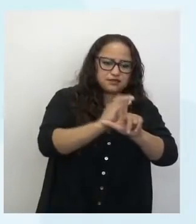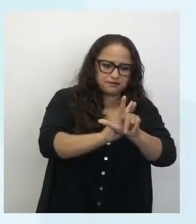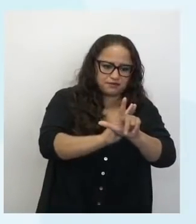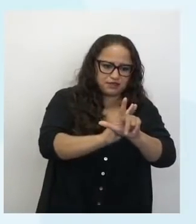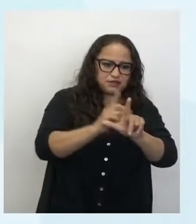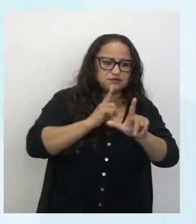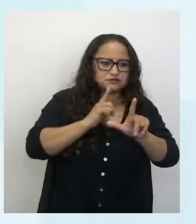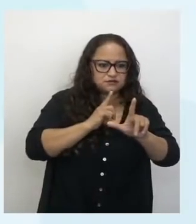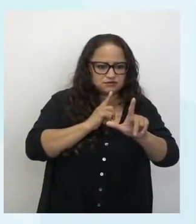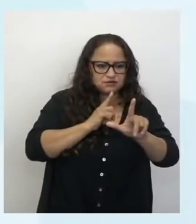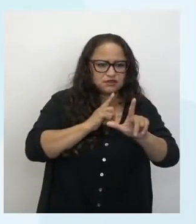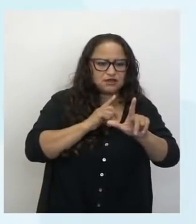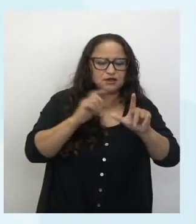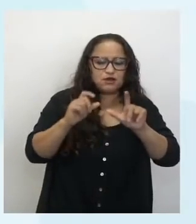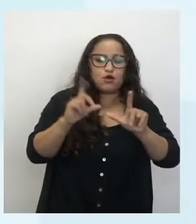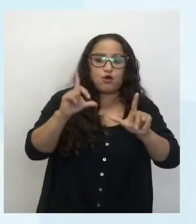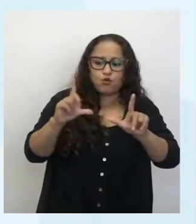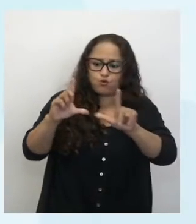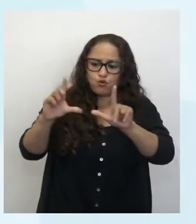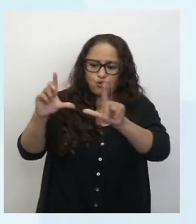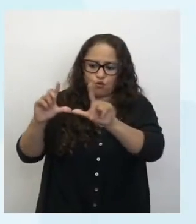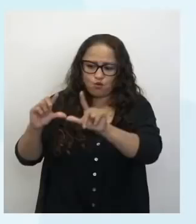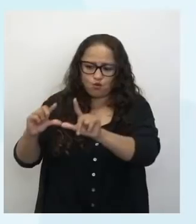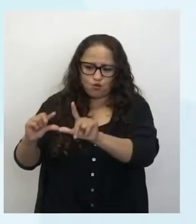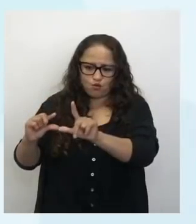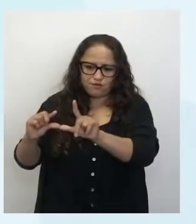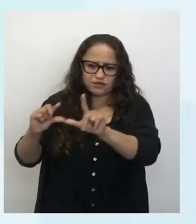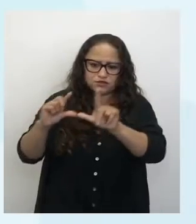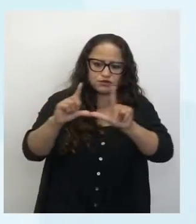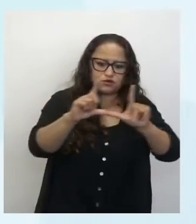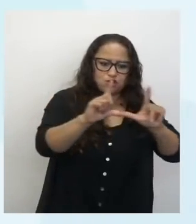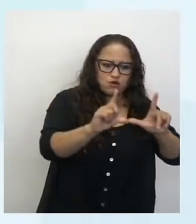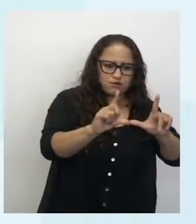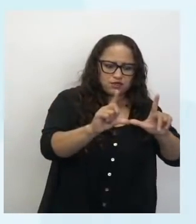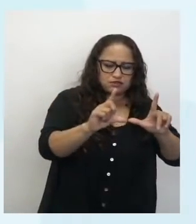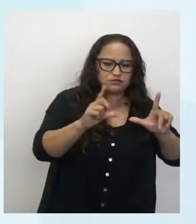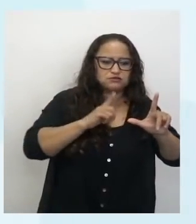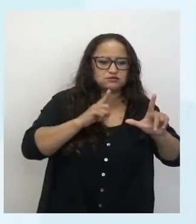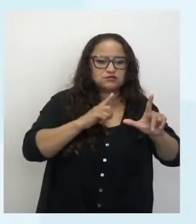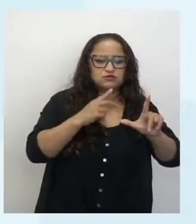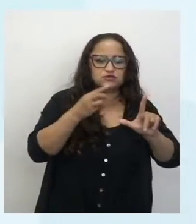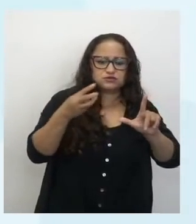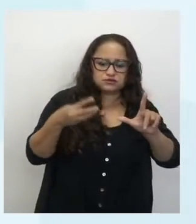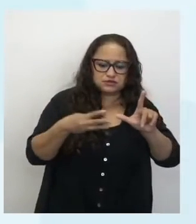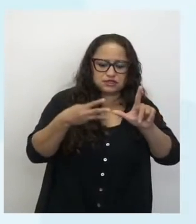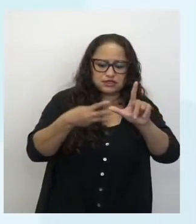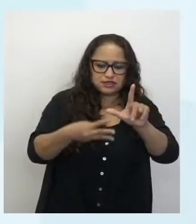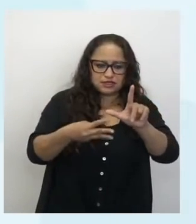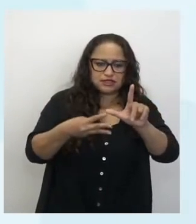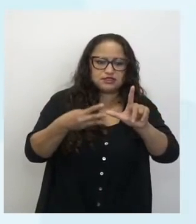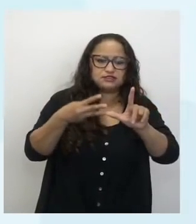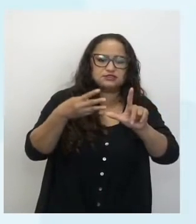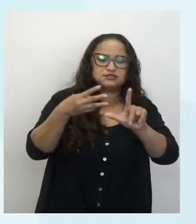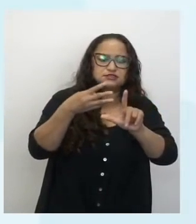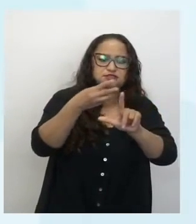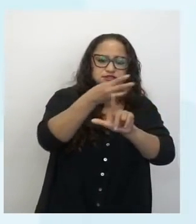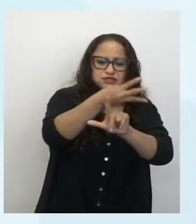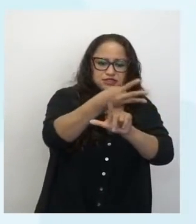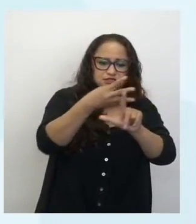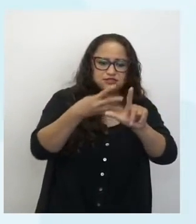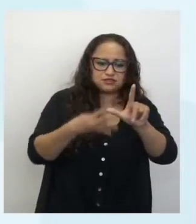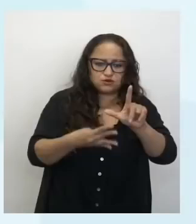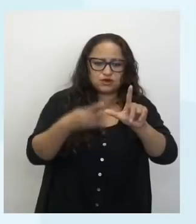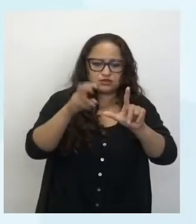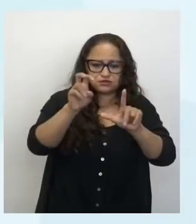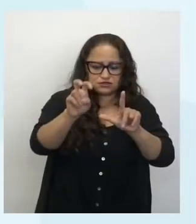fazer o desenho. Ele está maior. Vamos olhar os lados, ó. Um aqui vale 3, 4 e 5. Os